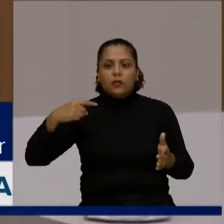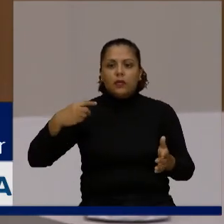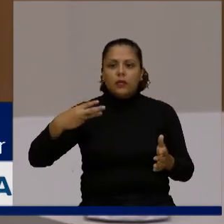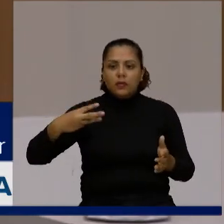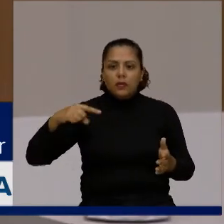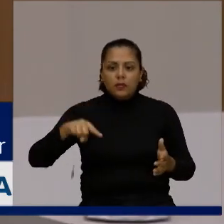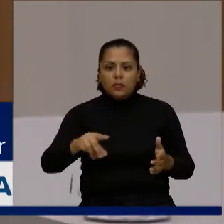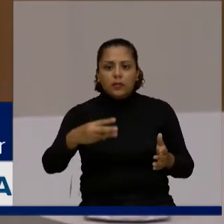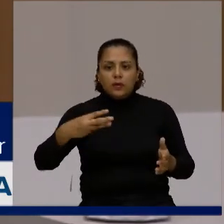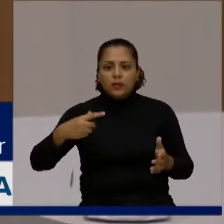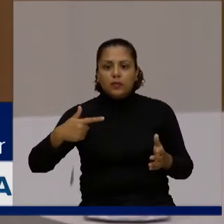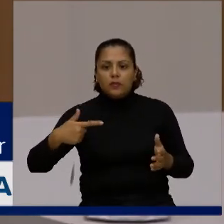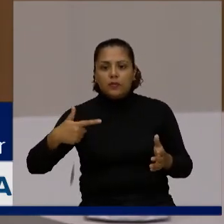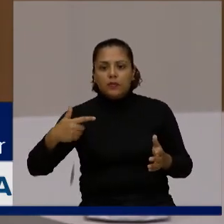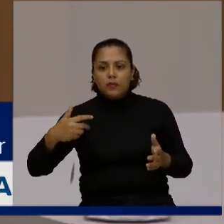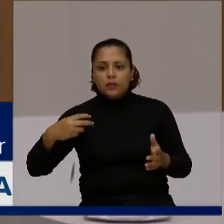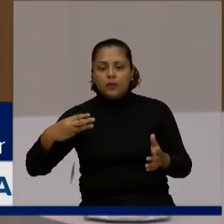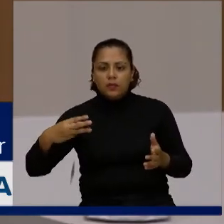3.323 a